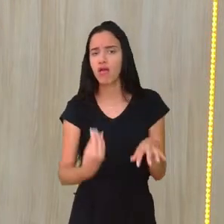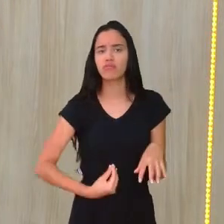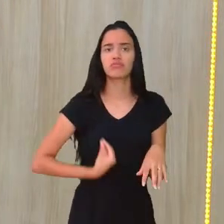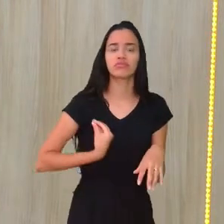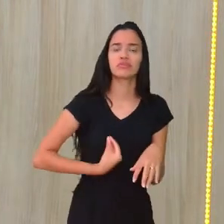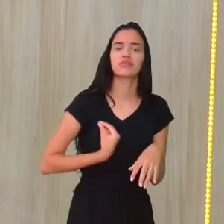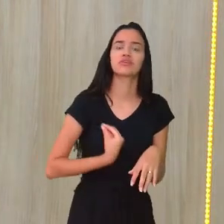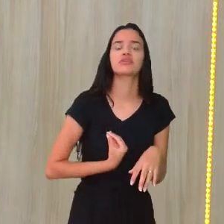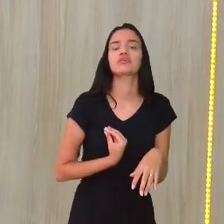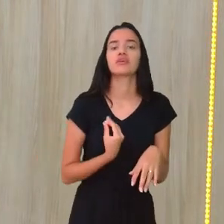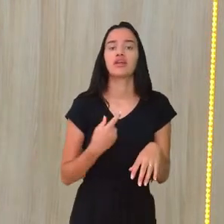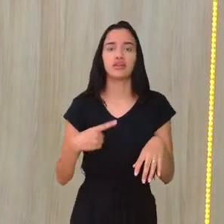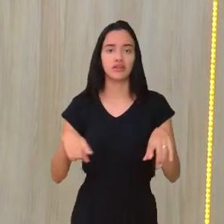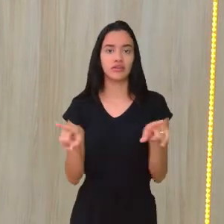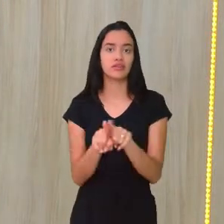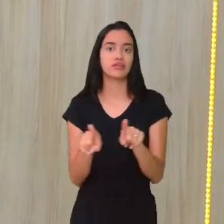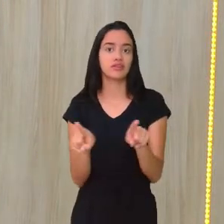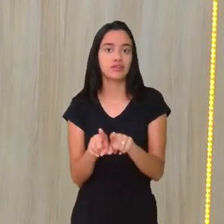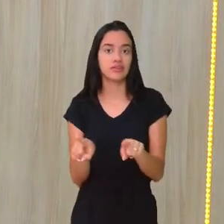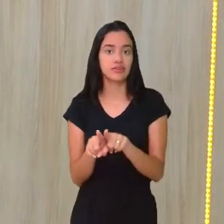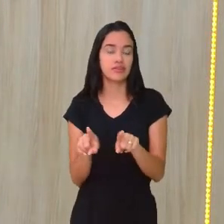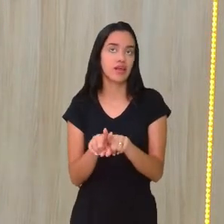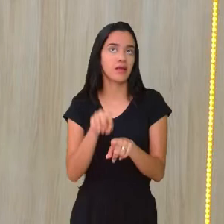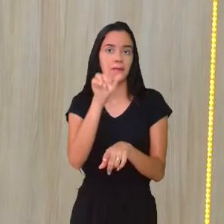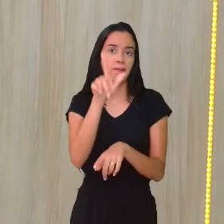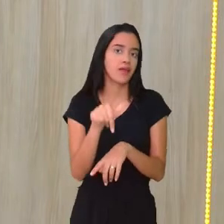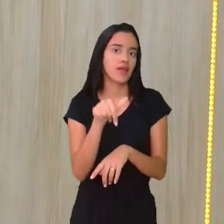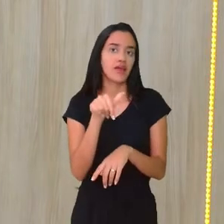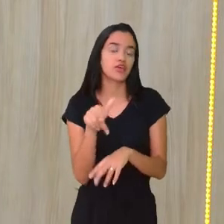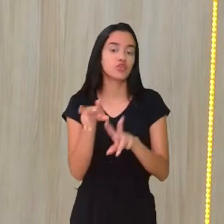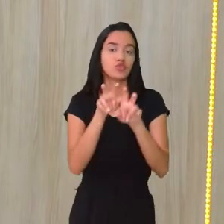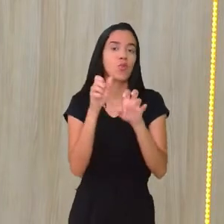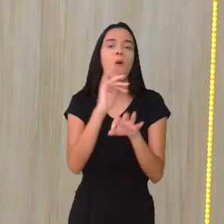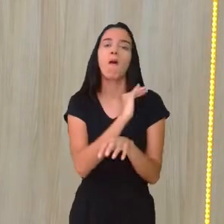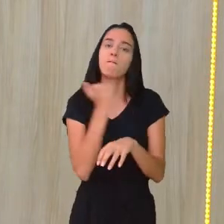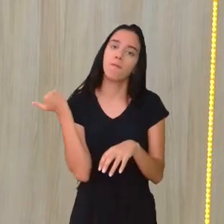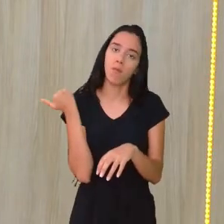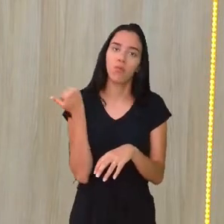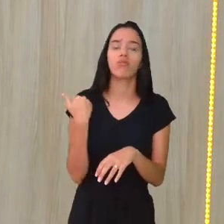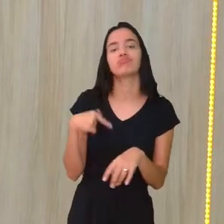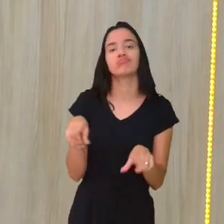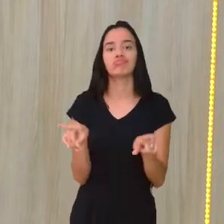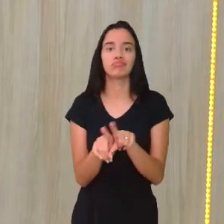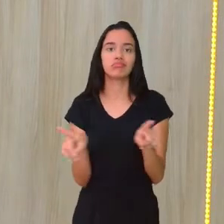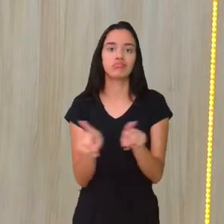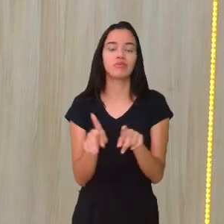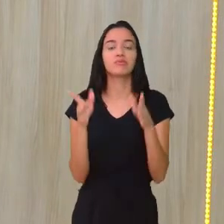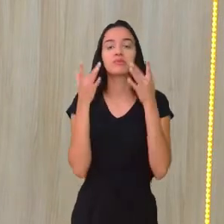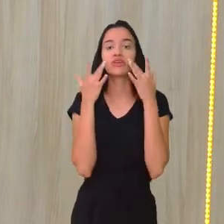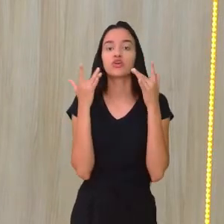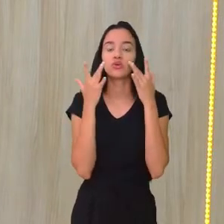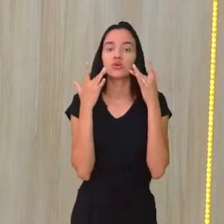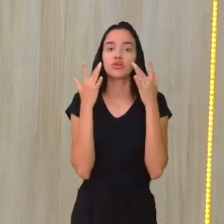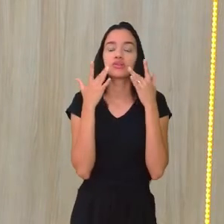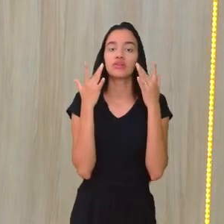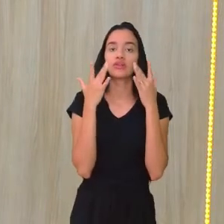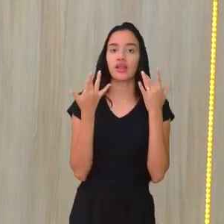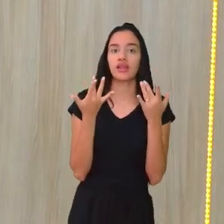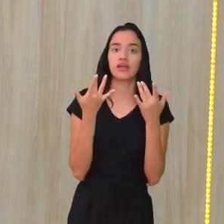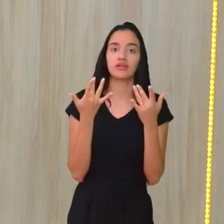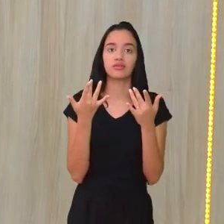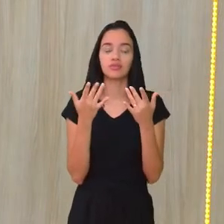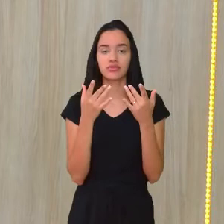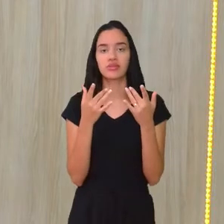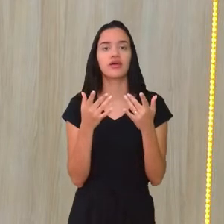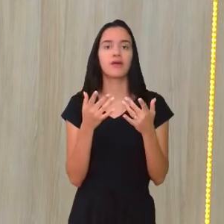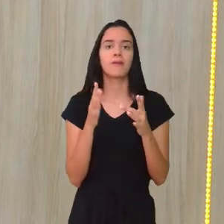vida, sejam elas sobre a morte. Então, os teatros, né, as peças